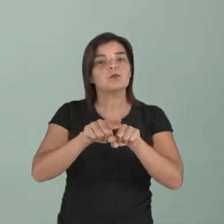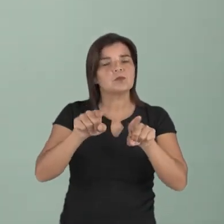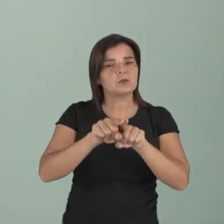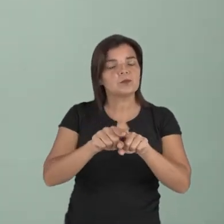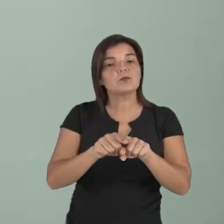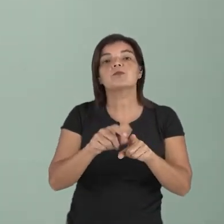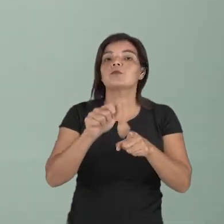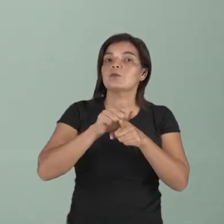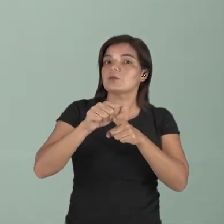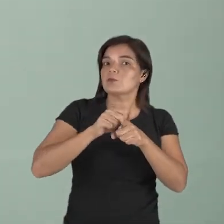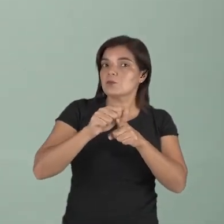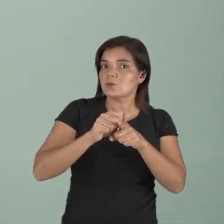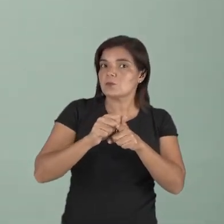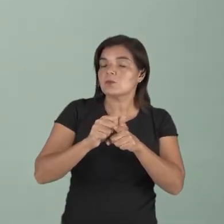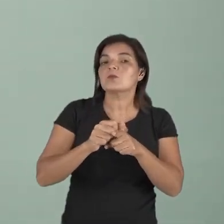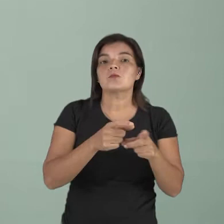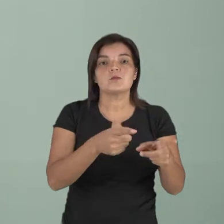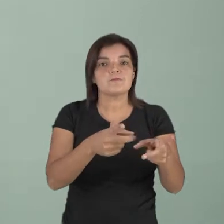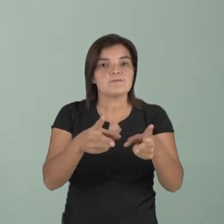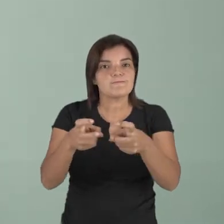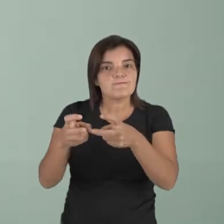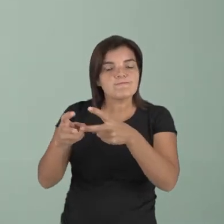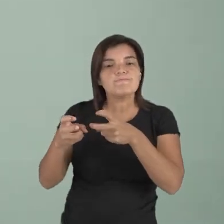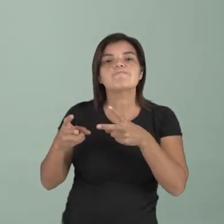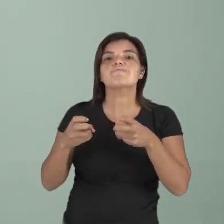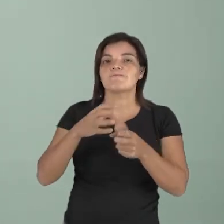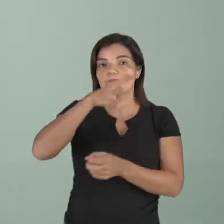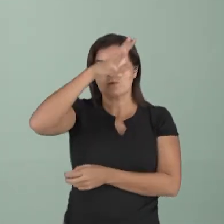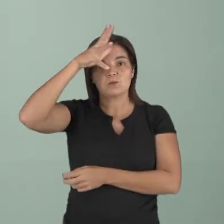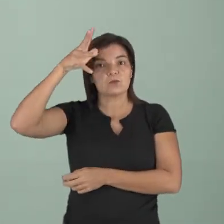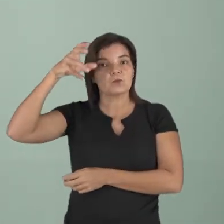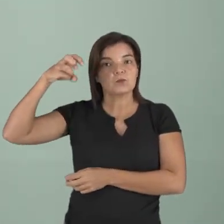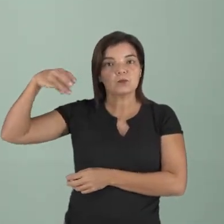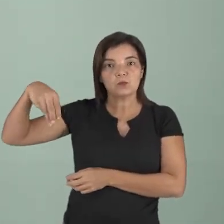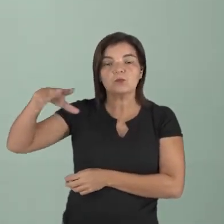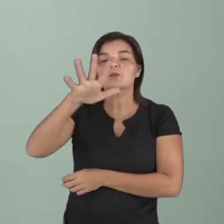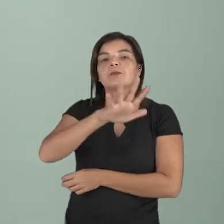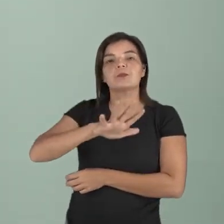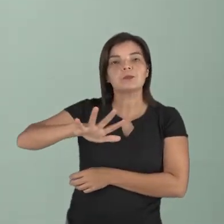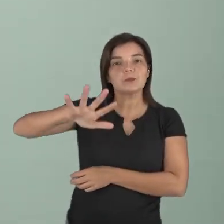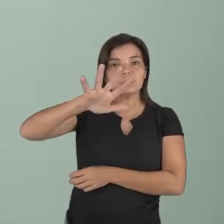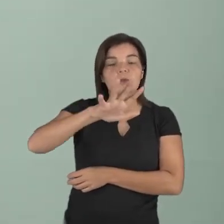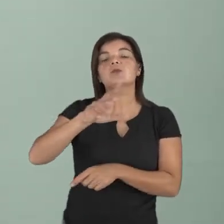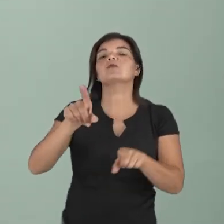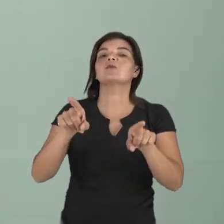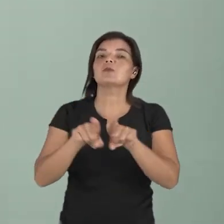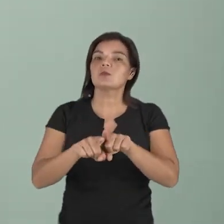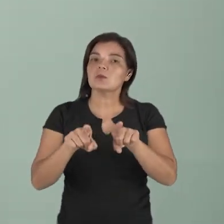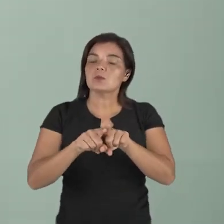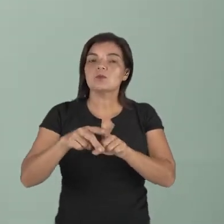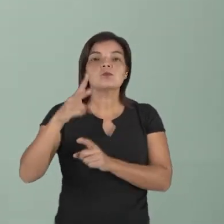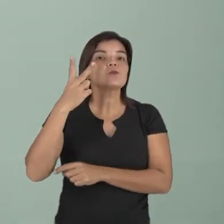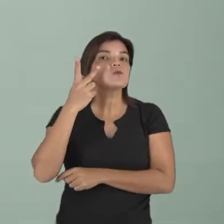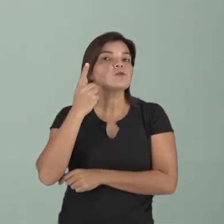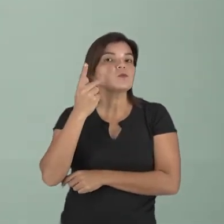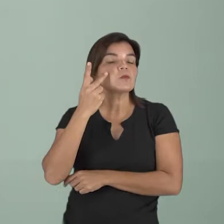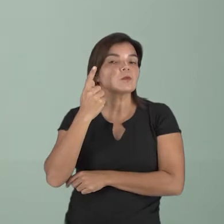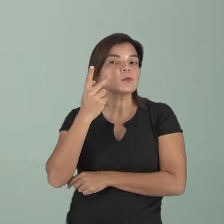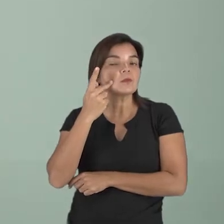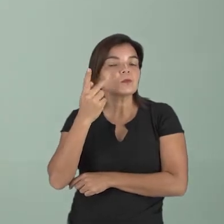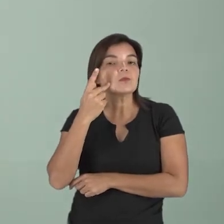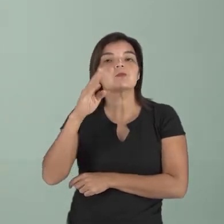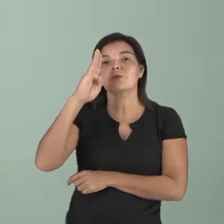passa a ser um produto muito extraído da região amazônica no geral. Então, muitos